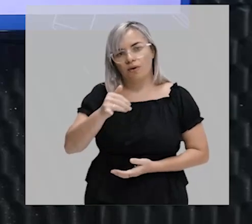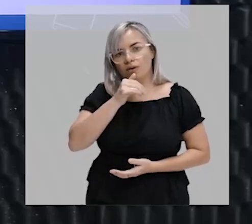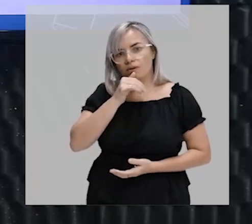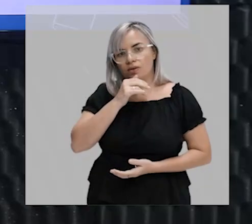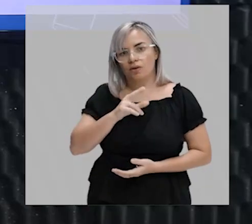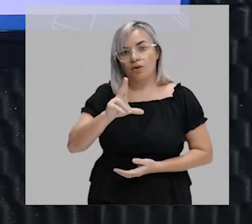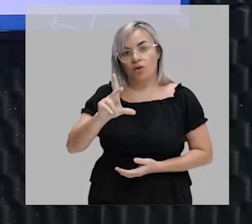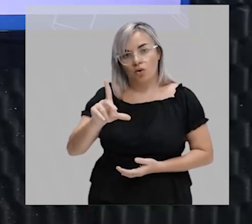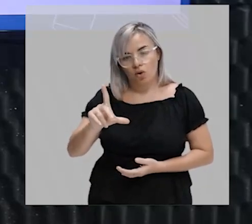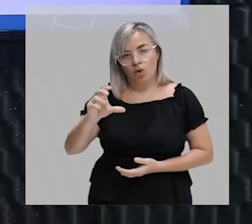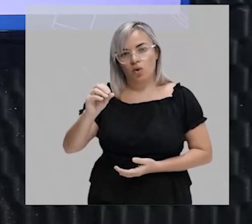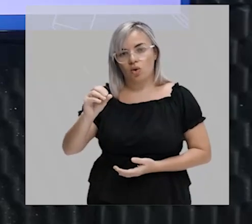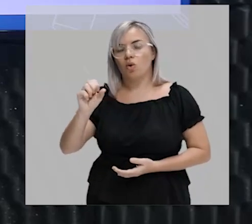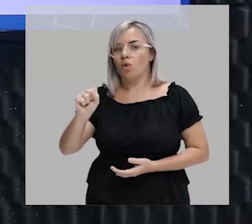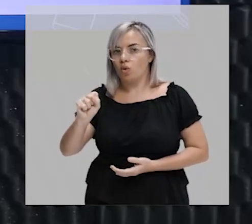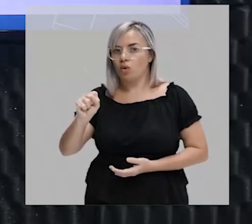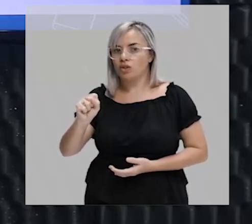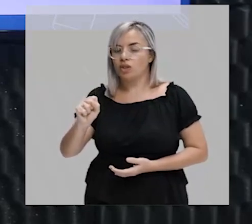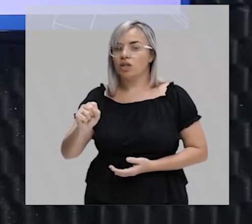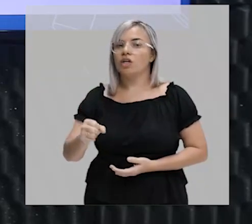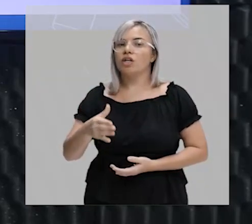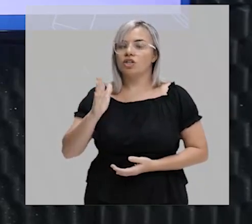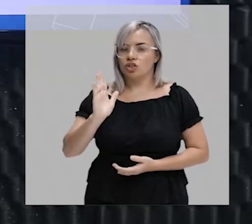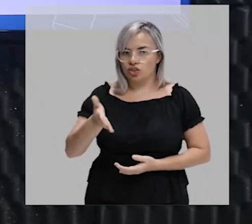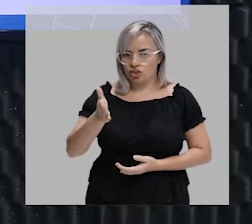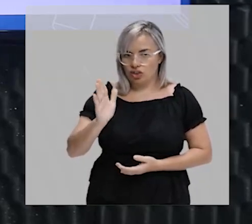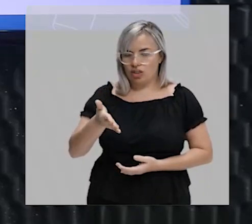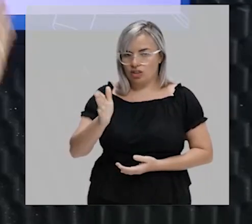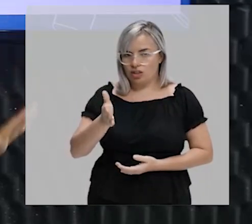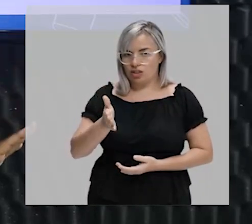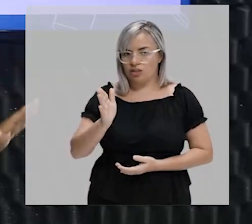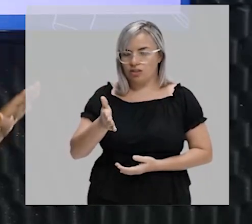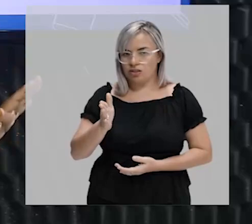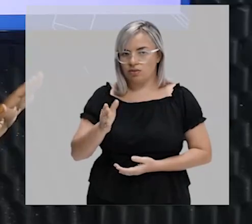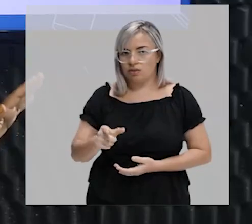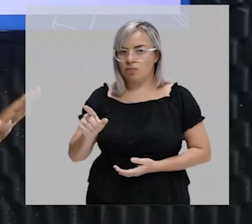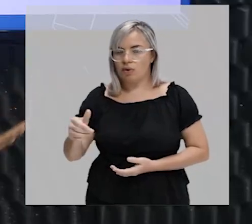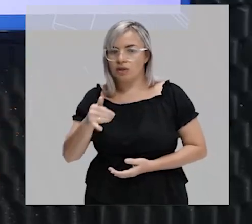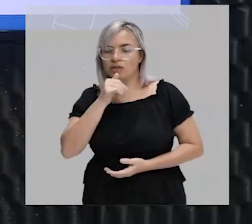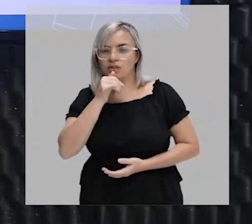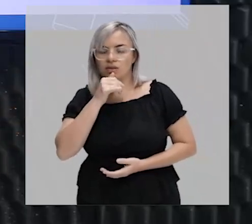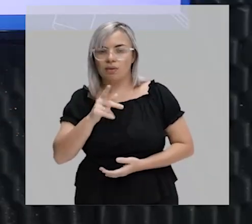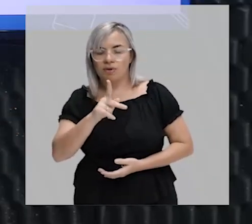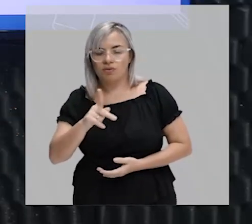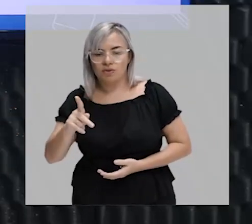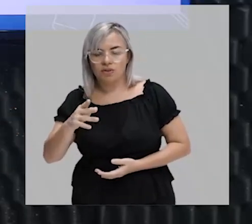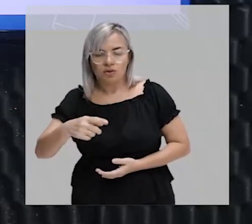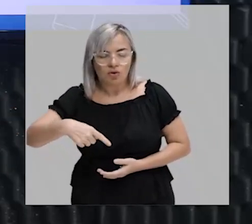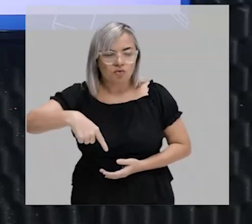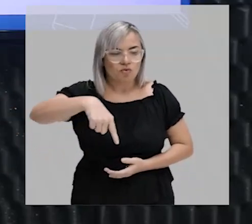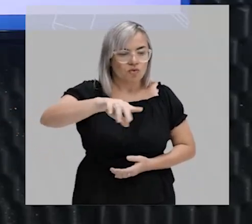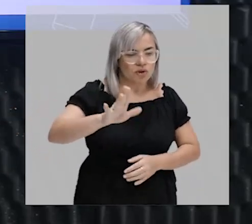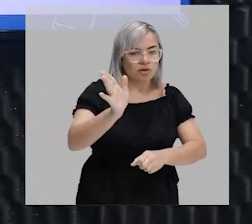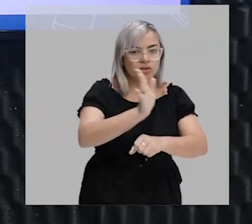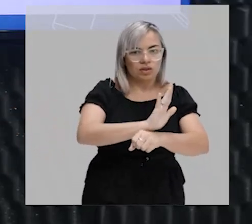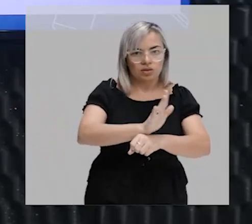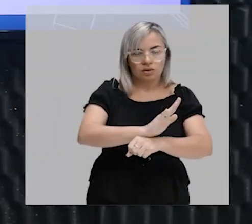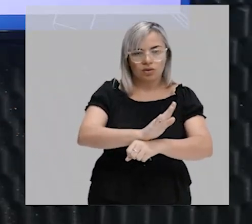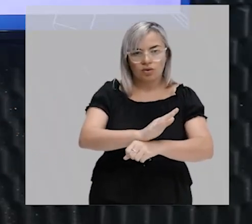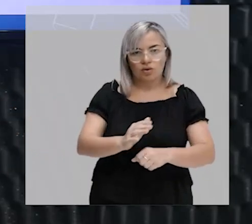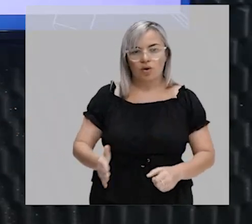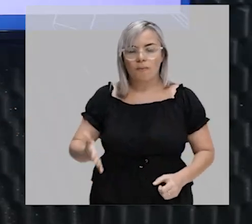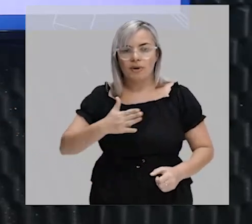definido. Por quê? Porque eu estou dizendo que eu fui ao cinema com os meus amigos aqui da plataforma. Nesse outro exemplo aqui, fui ao cine com